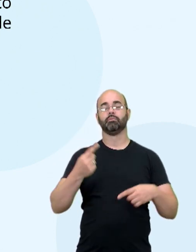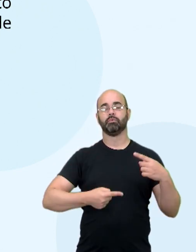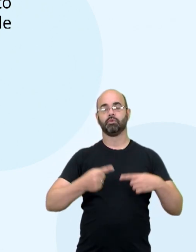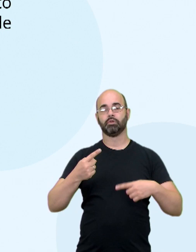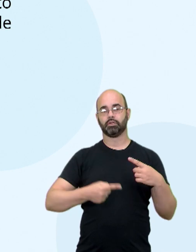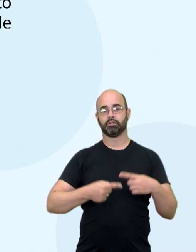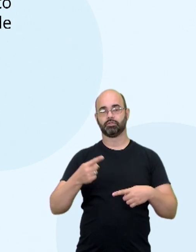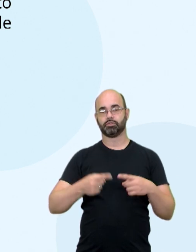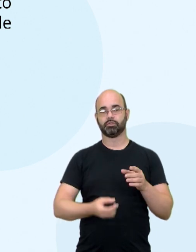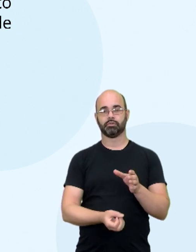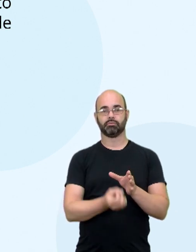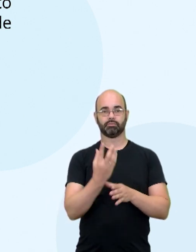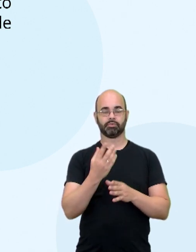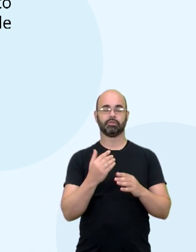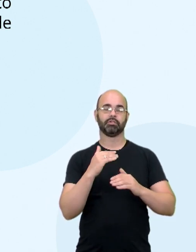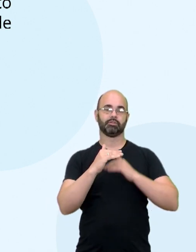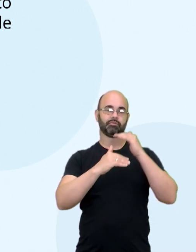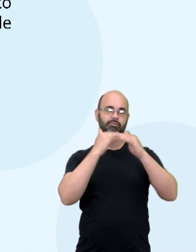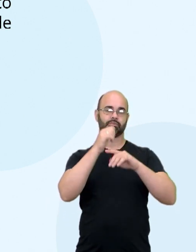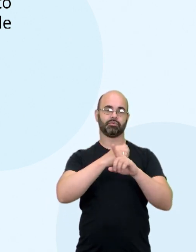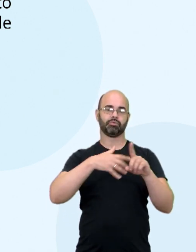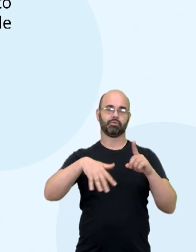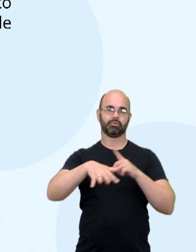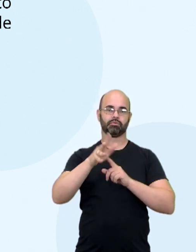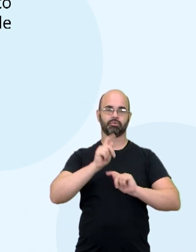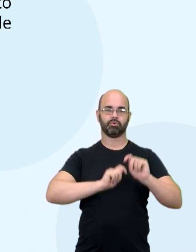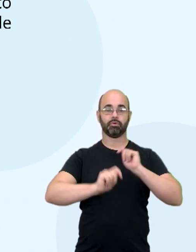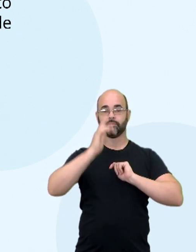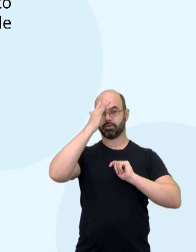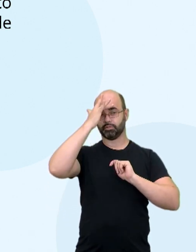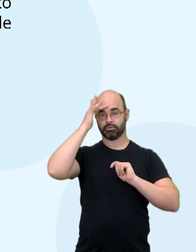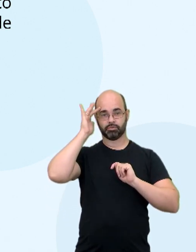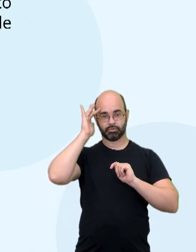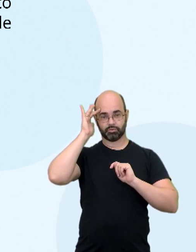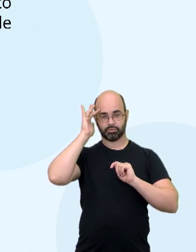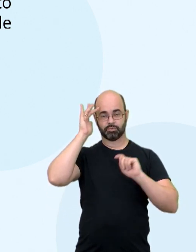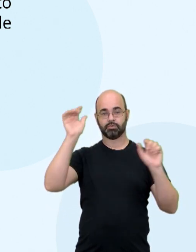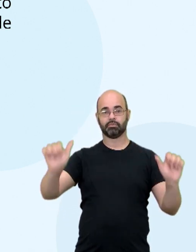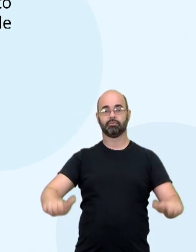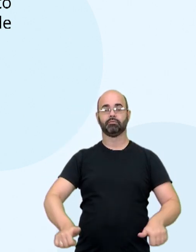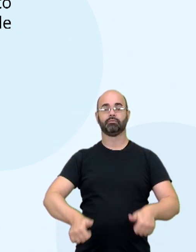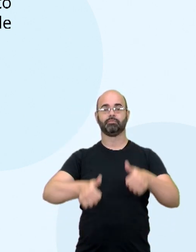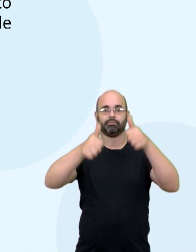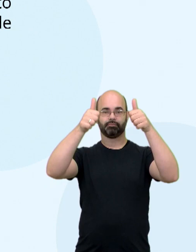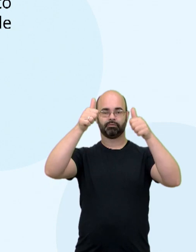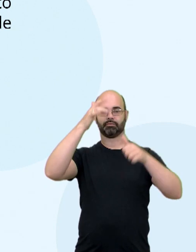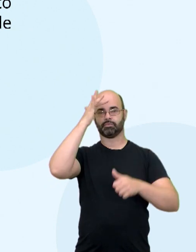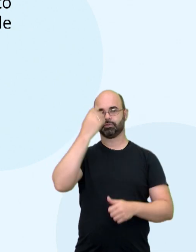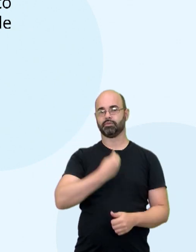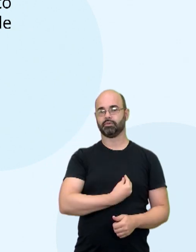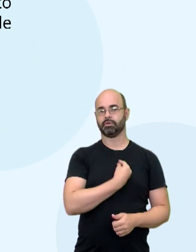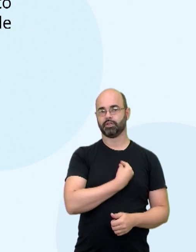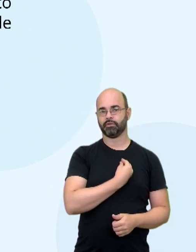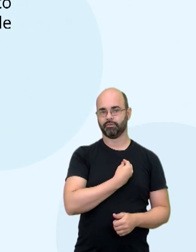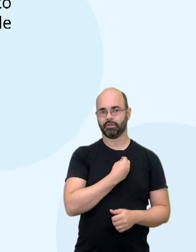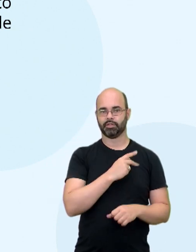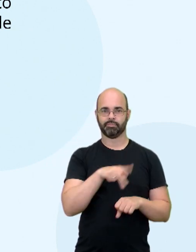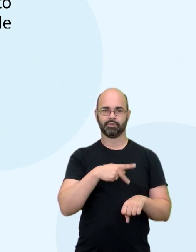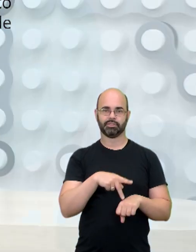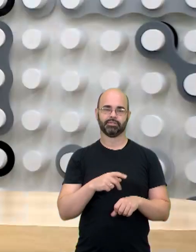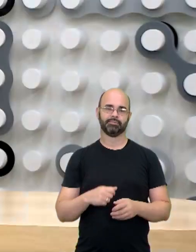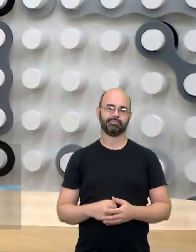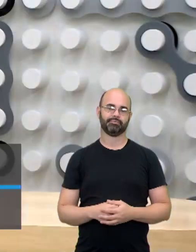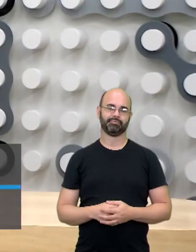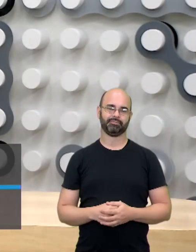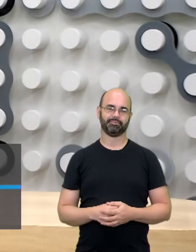o desenvolvimento socioeconômico da população e a melhoria das condições de vida no país, tá? E que